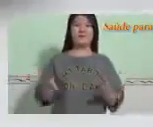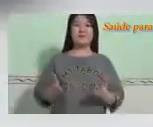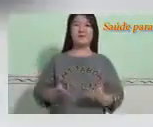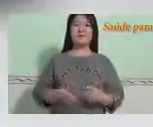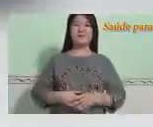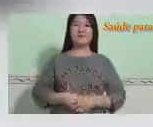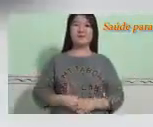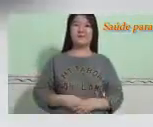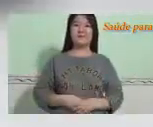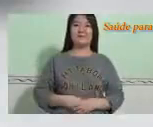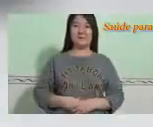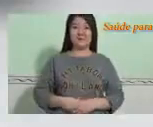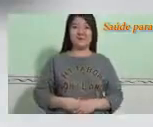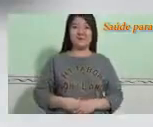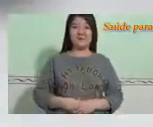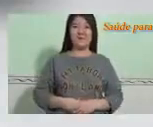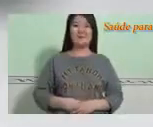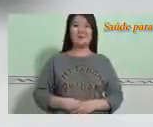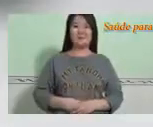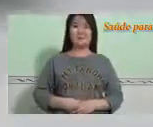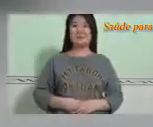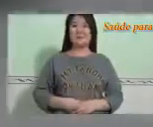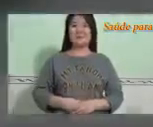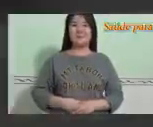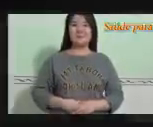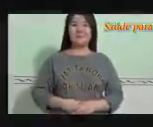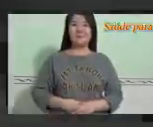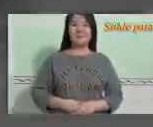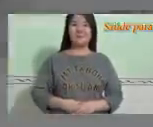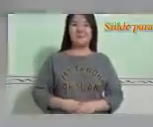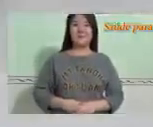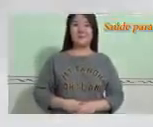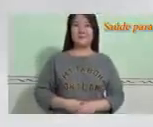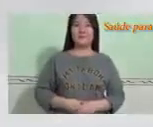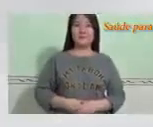Veja como fazer para cochilar da forma correta, vírgula, sem afetar o sono.